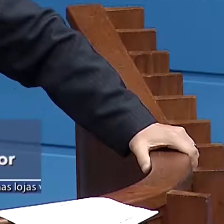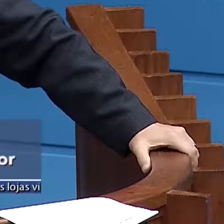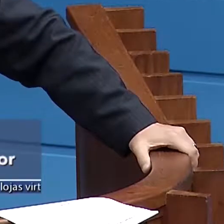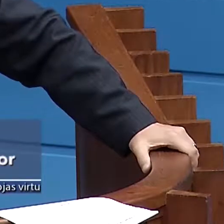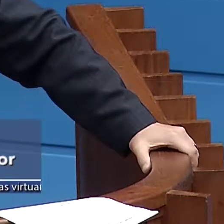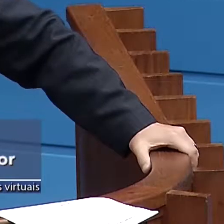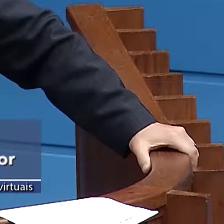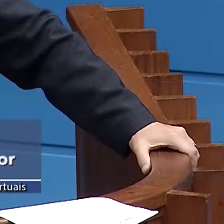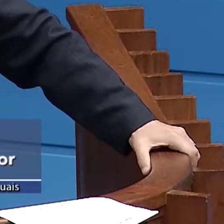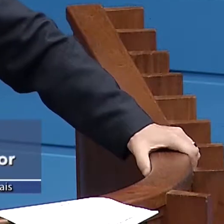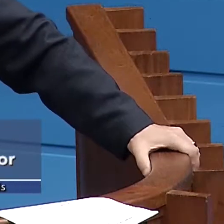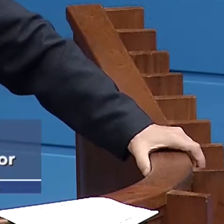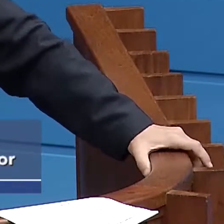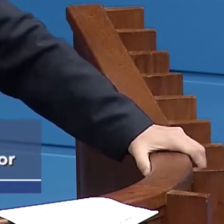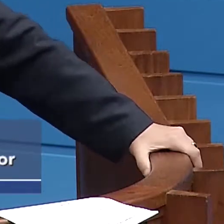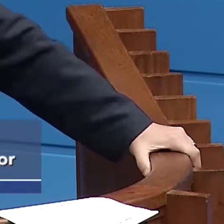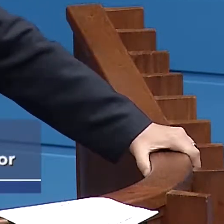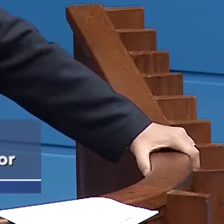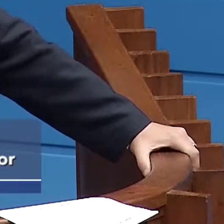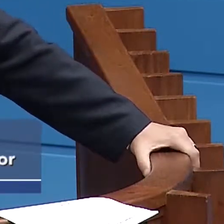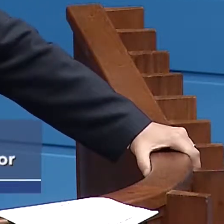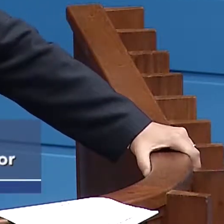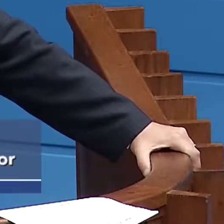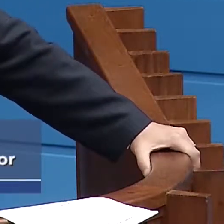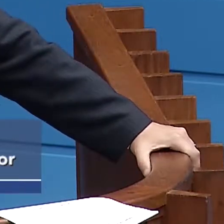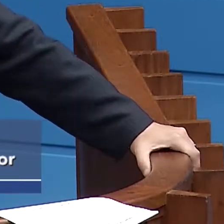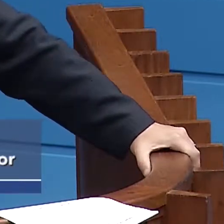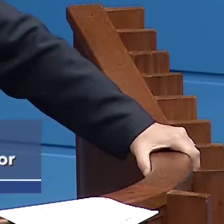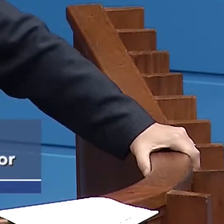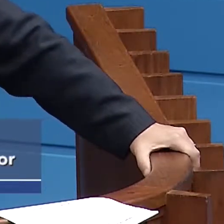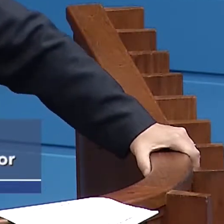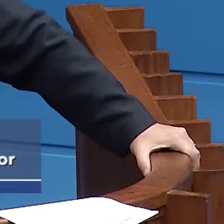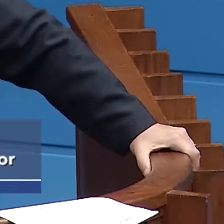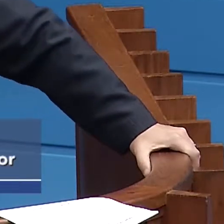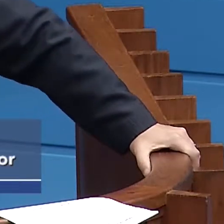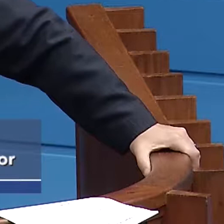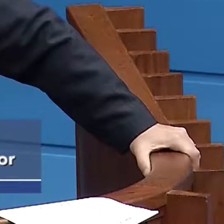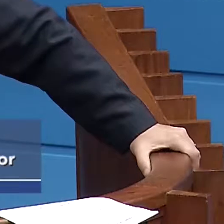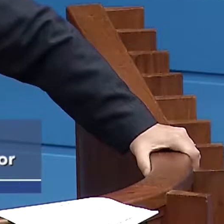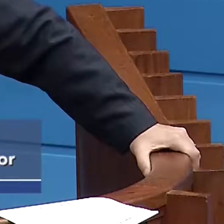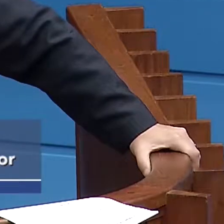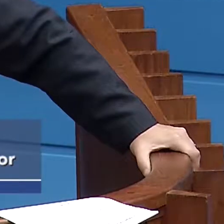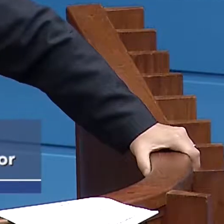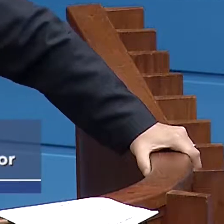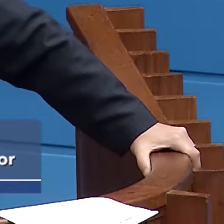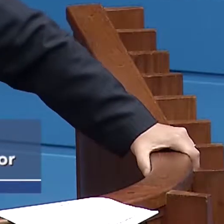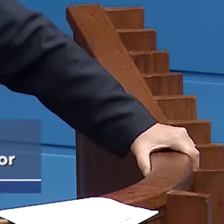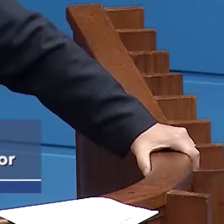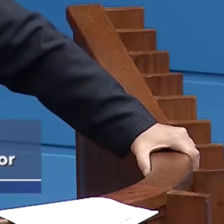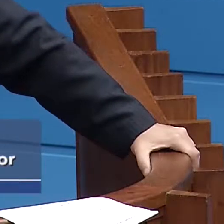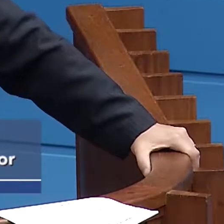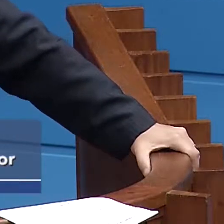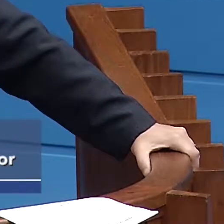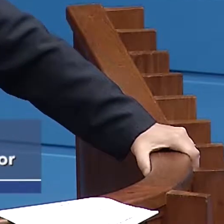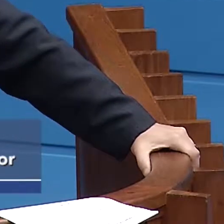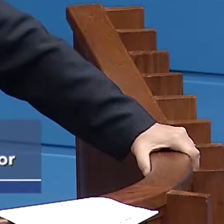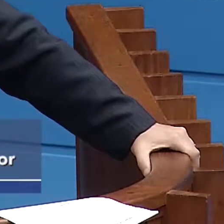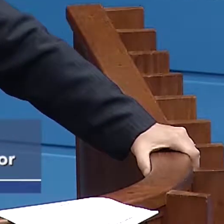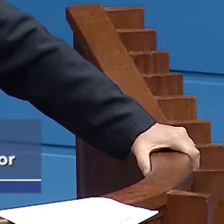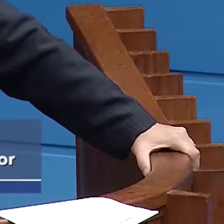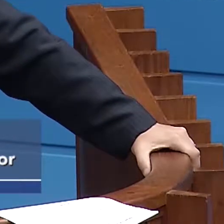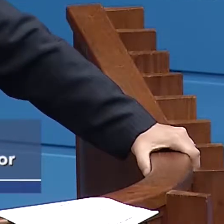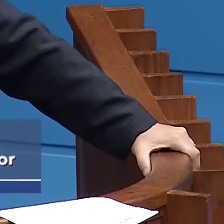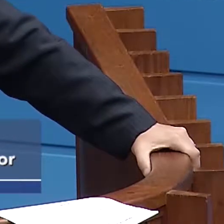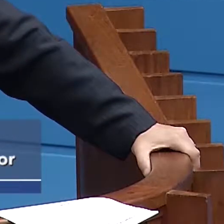a universidade para empresas privadas administrarem o seu futuro, né?